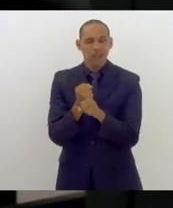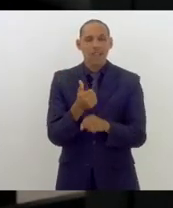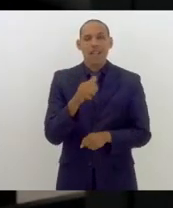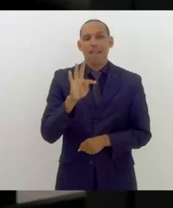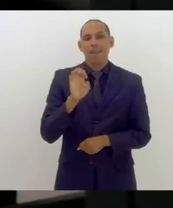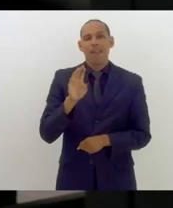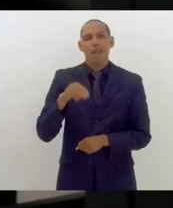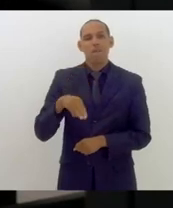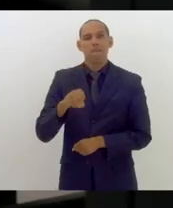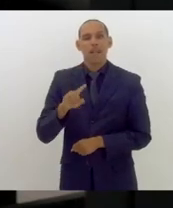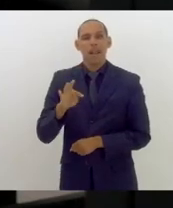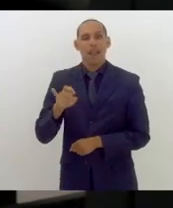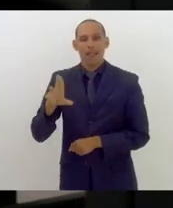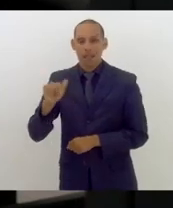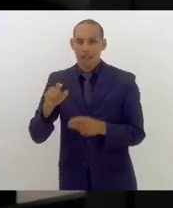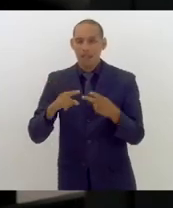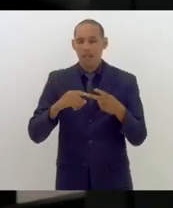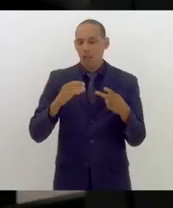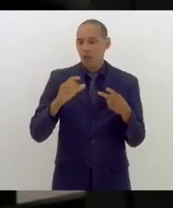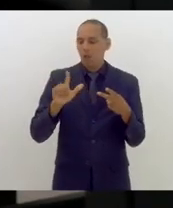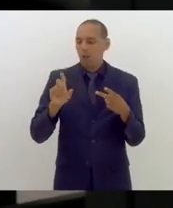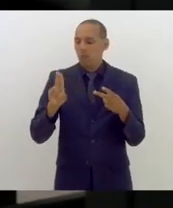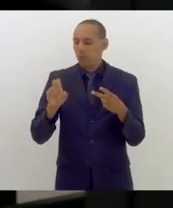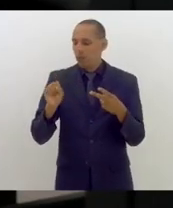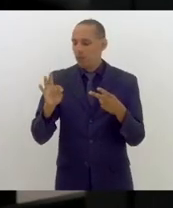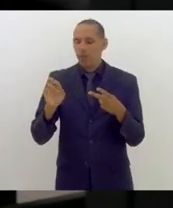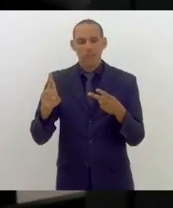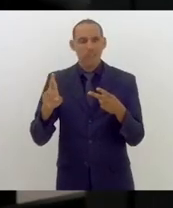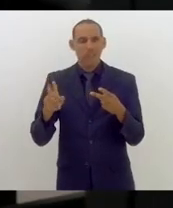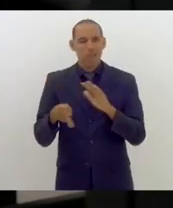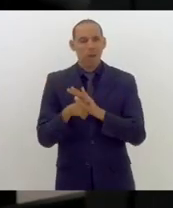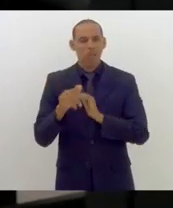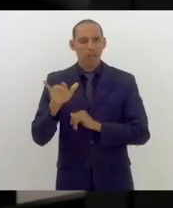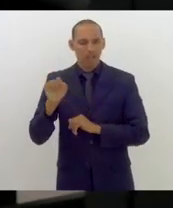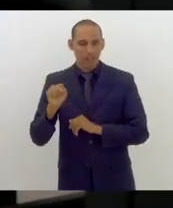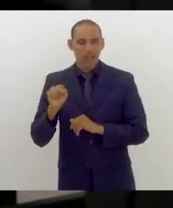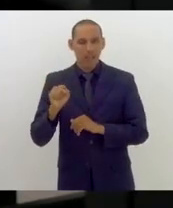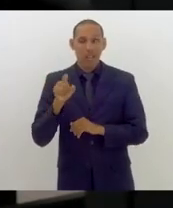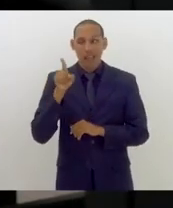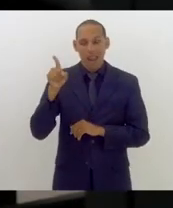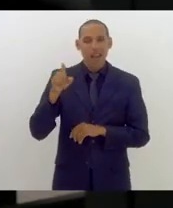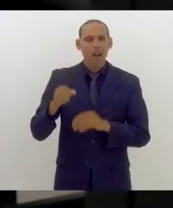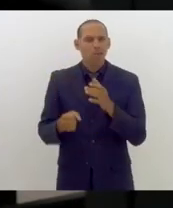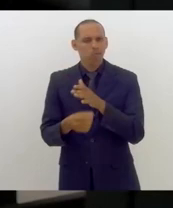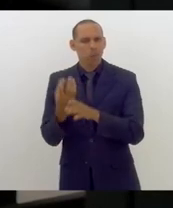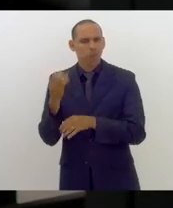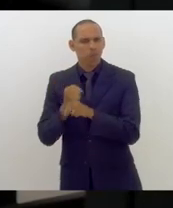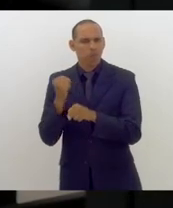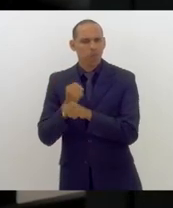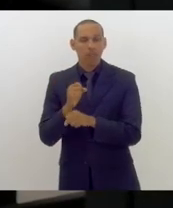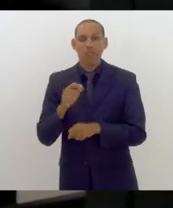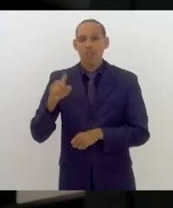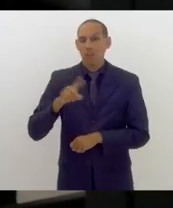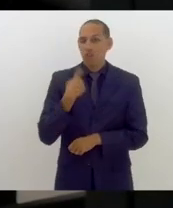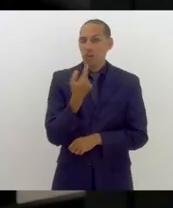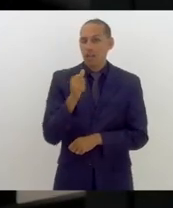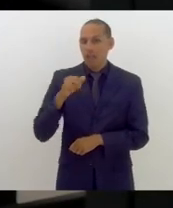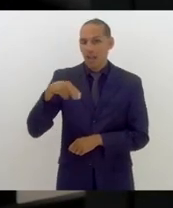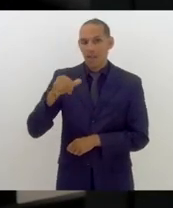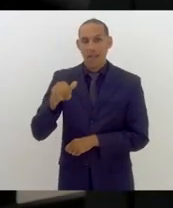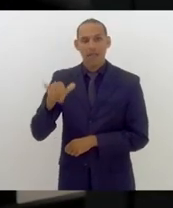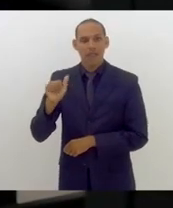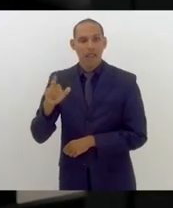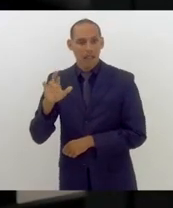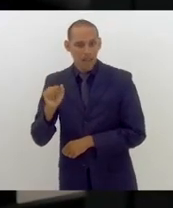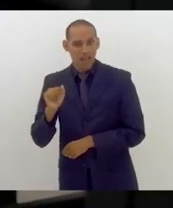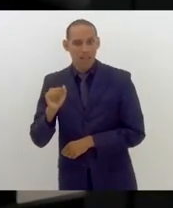existe um cluster de gás lá a arara inclusive já está ajuizando ações porque basicamente para